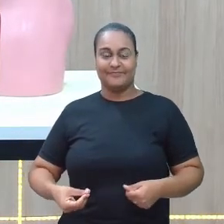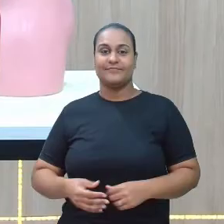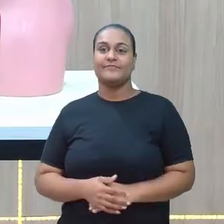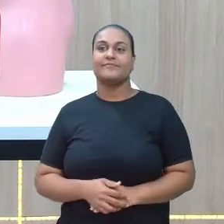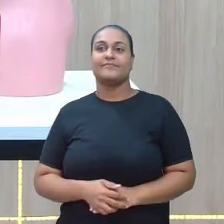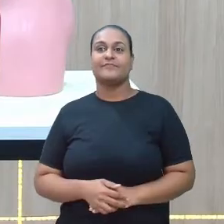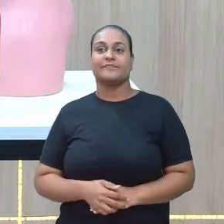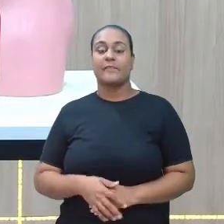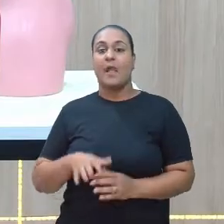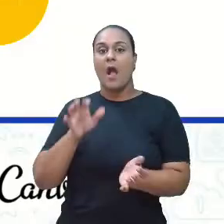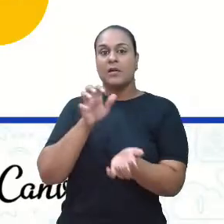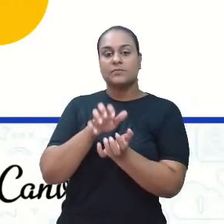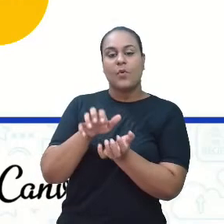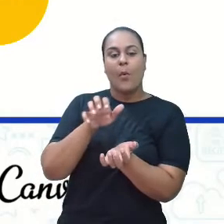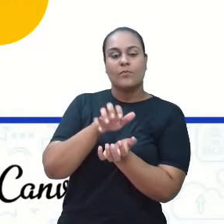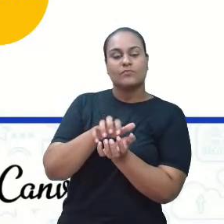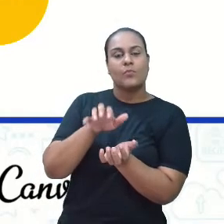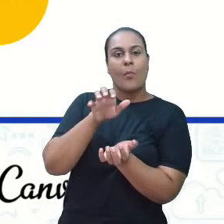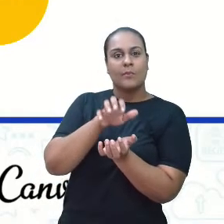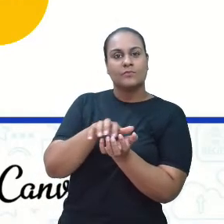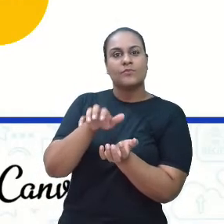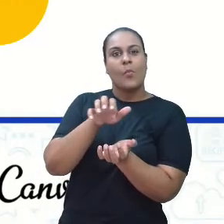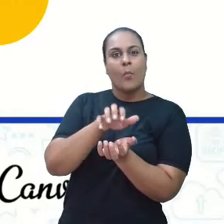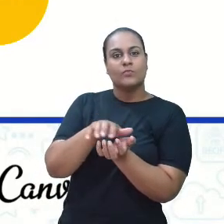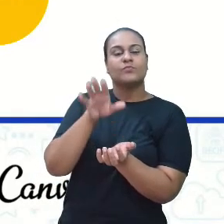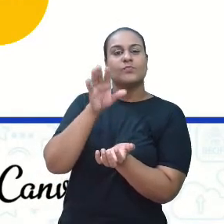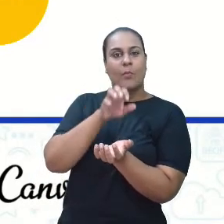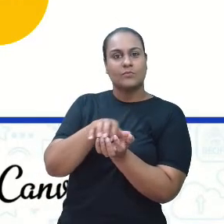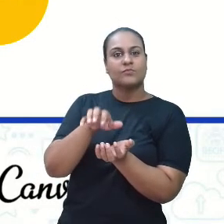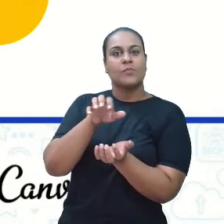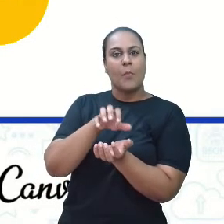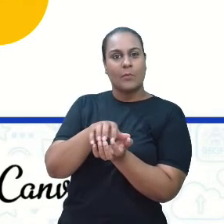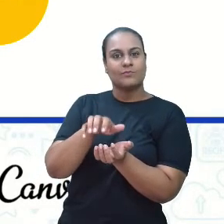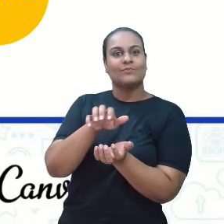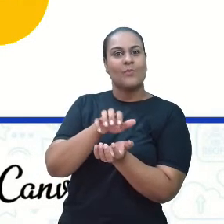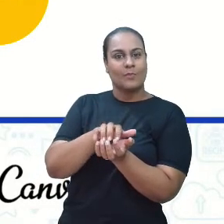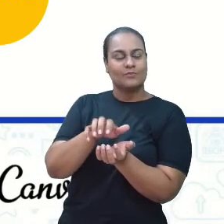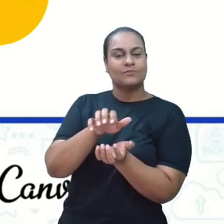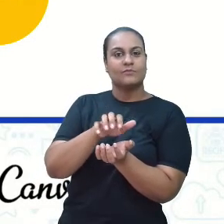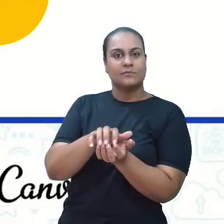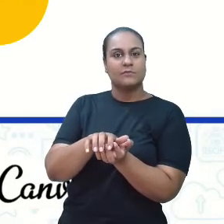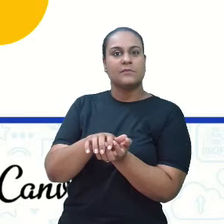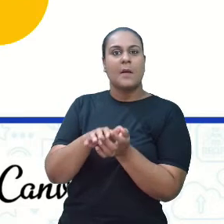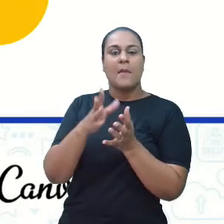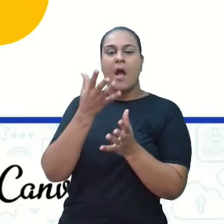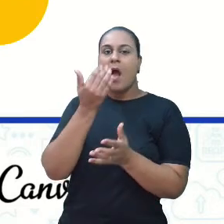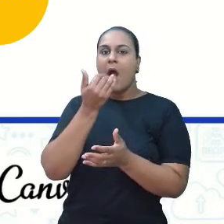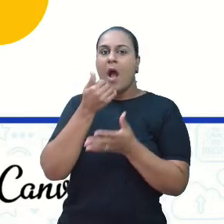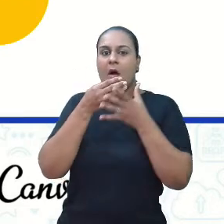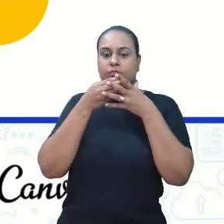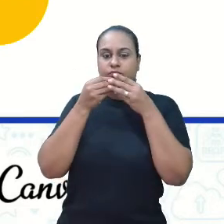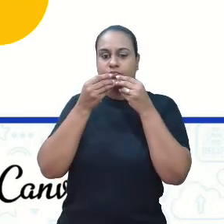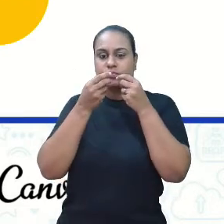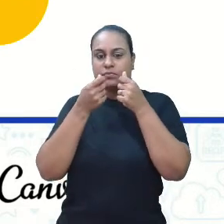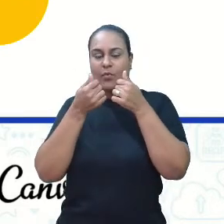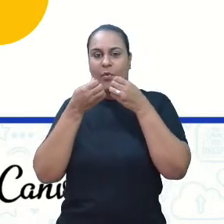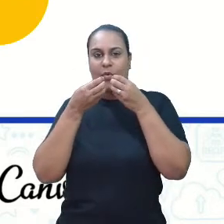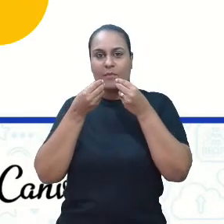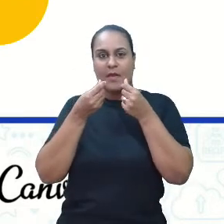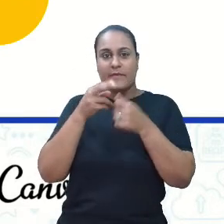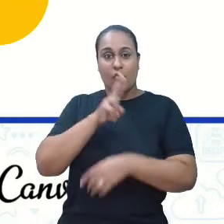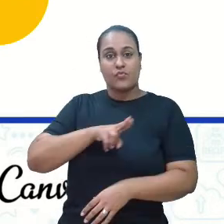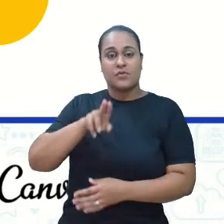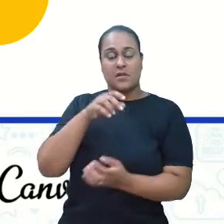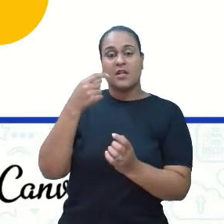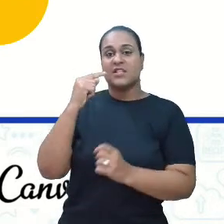E a mastigação é um ato mecânico, né? Nós mastigamos para triturar os alimentos com os dentes e